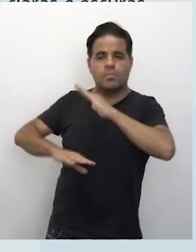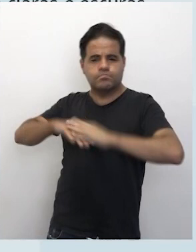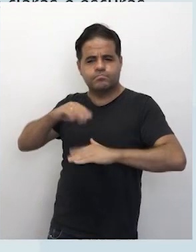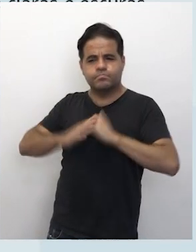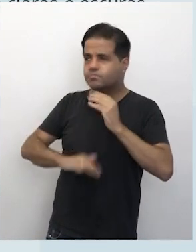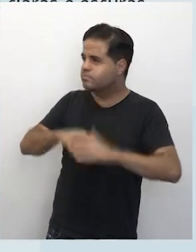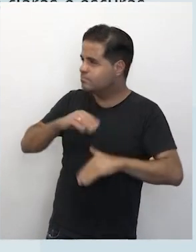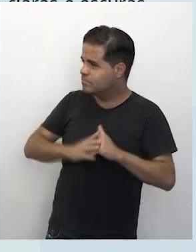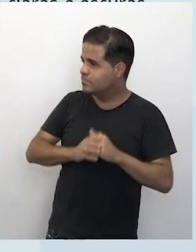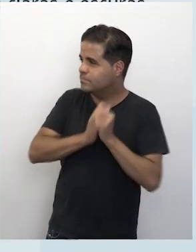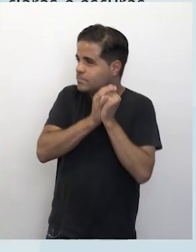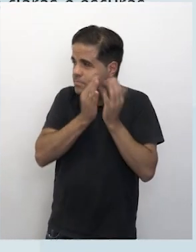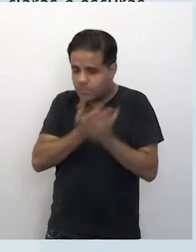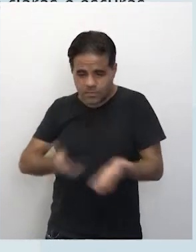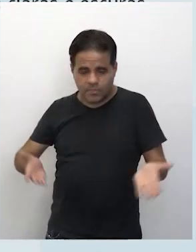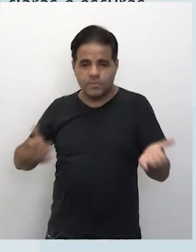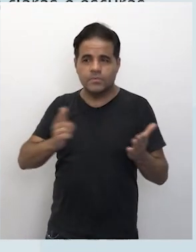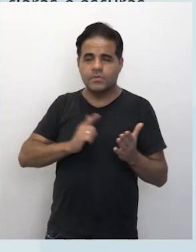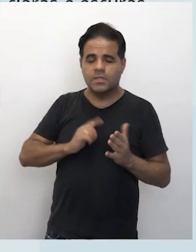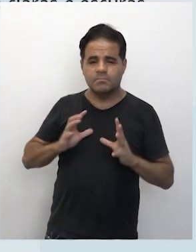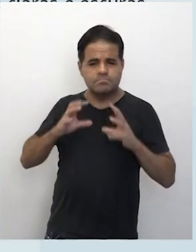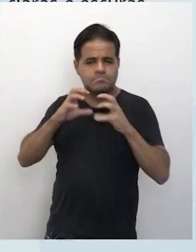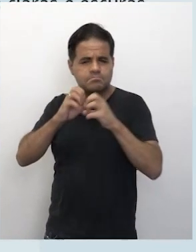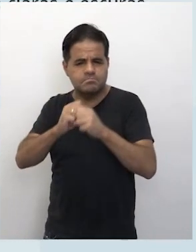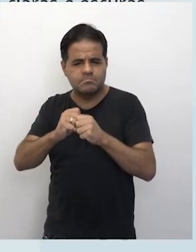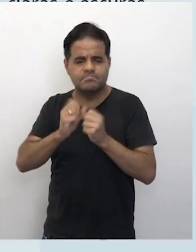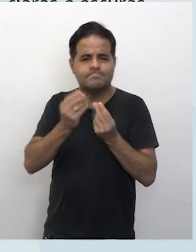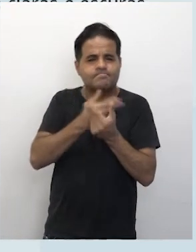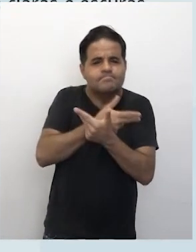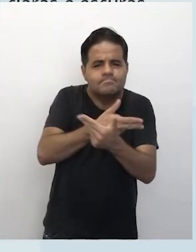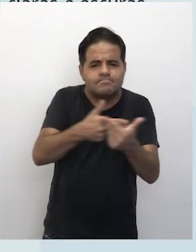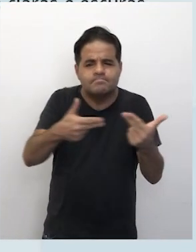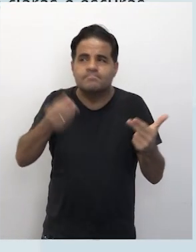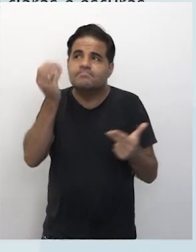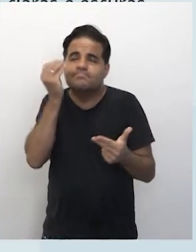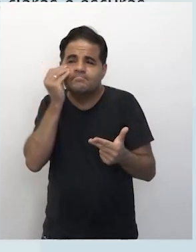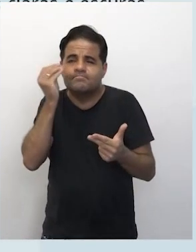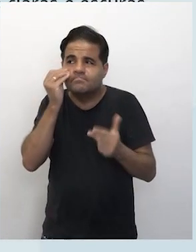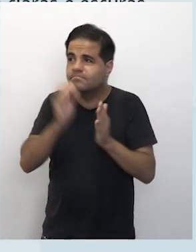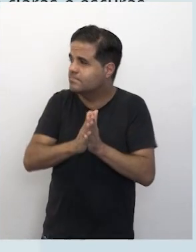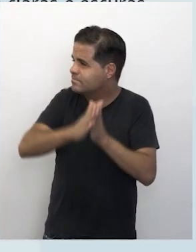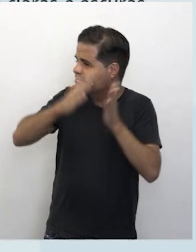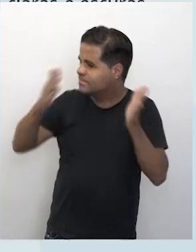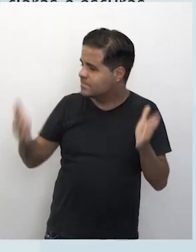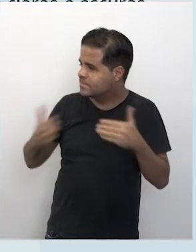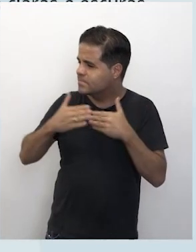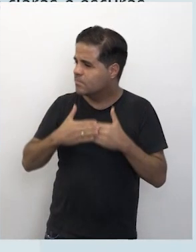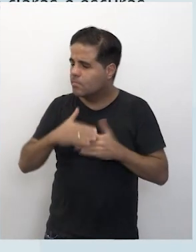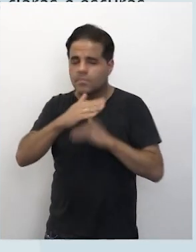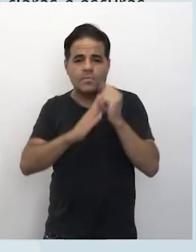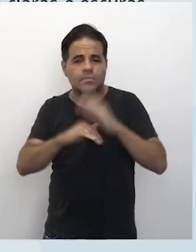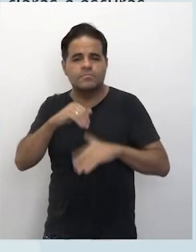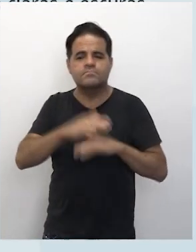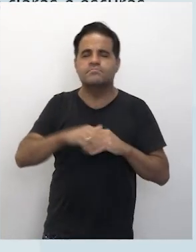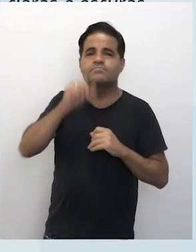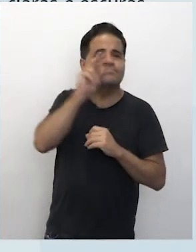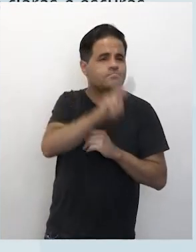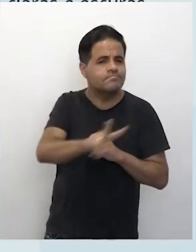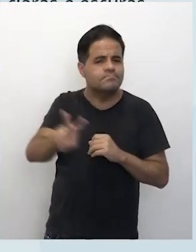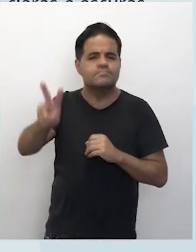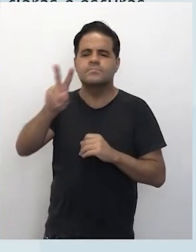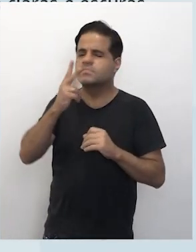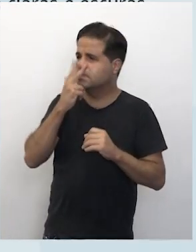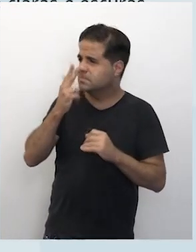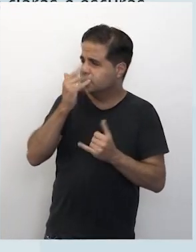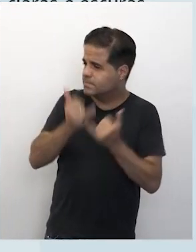A gente consegue ver a questão do chiaro escuro com muito mais evidência aí nessa obra, né? Então, vocês vejam como